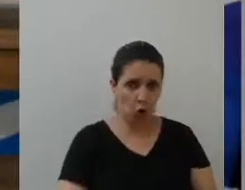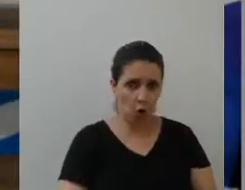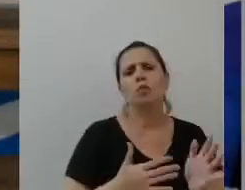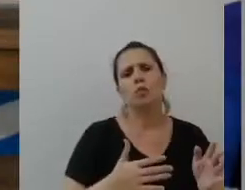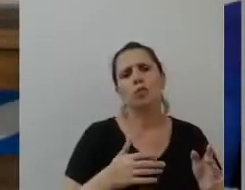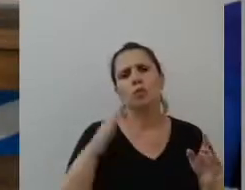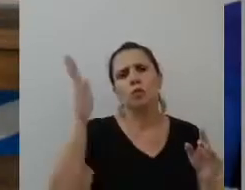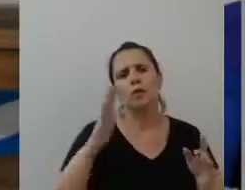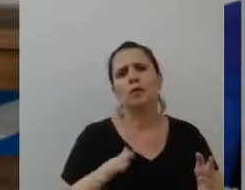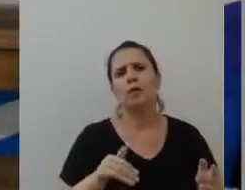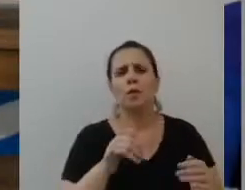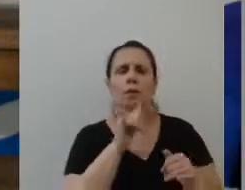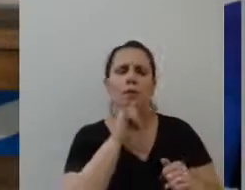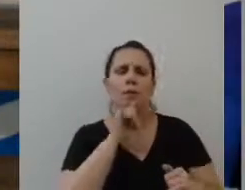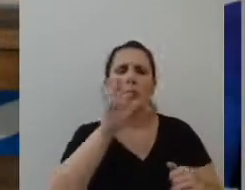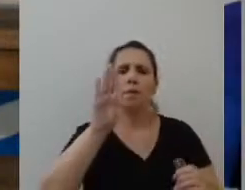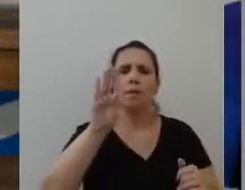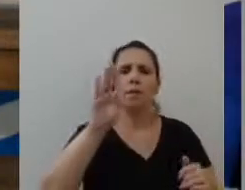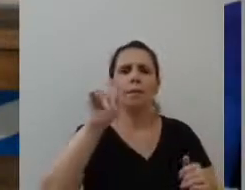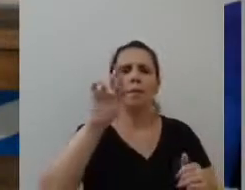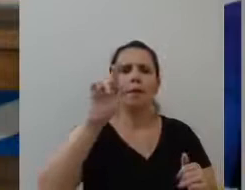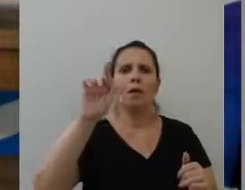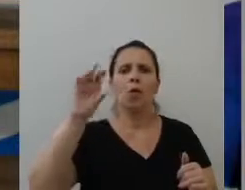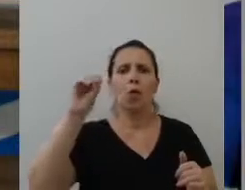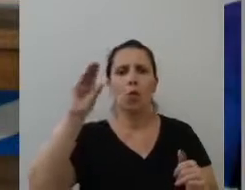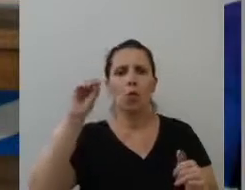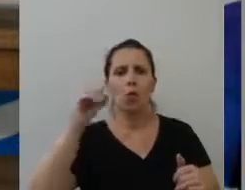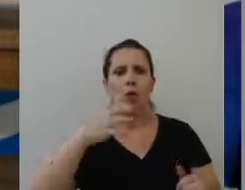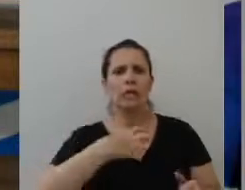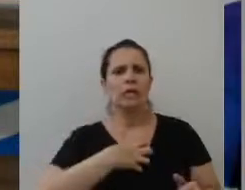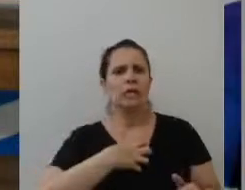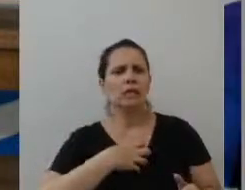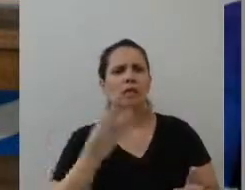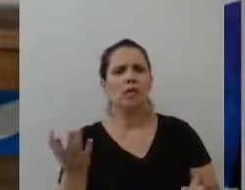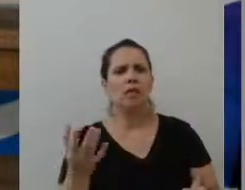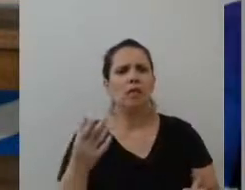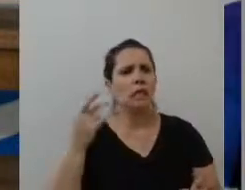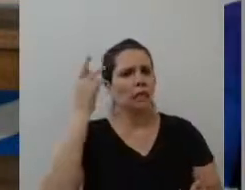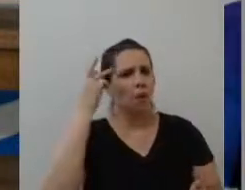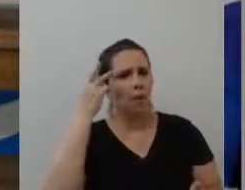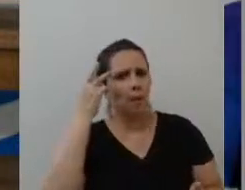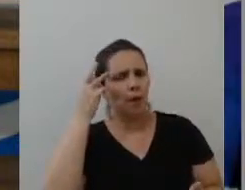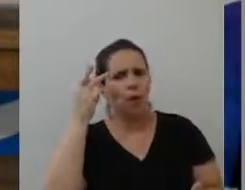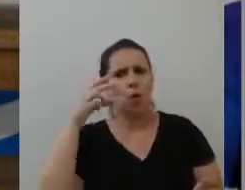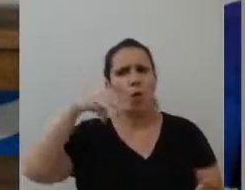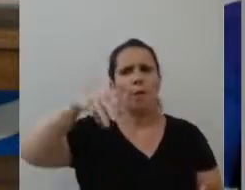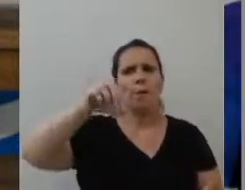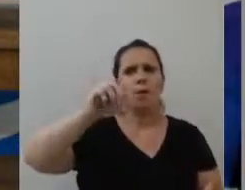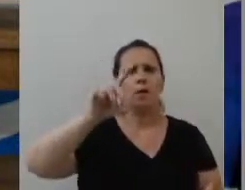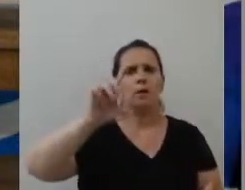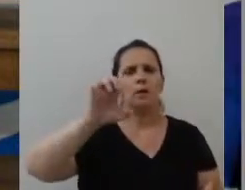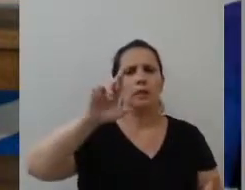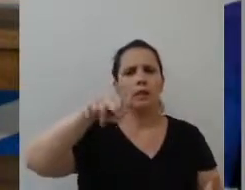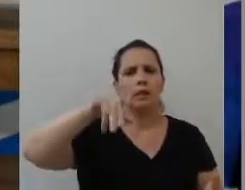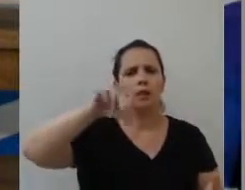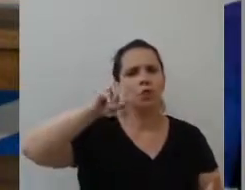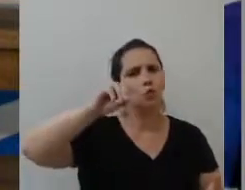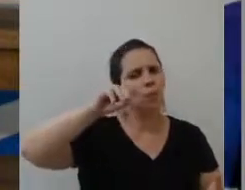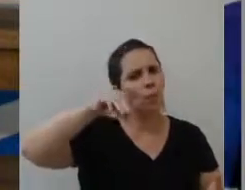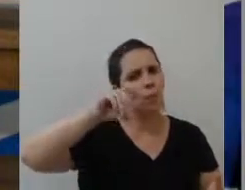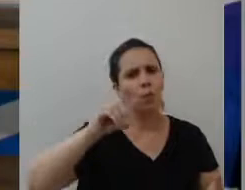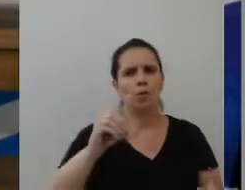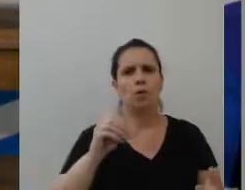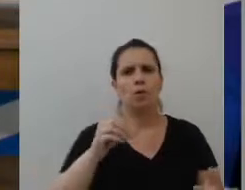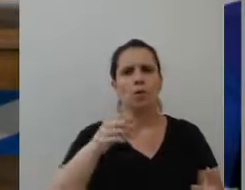Brasil. O barroco, por exemplo, em Pernambuco, na Bahia, teve uma força gigantesca. O modernismo em São Paulo, com a Semana de 22. Né? A década de 30 do